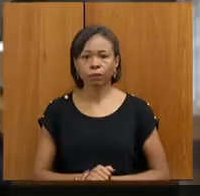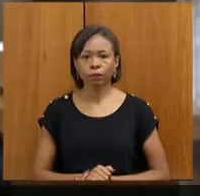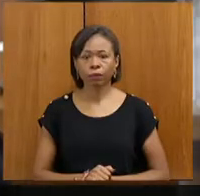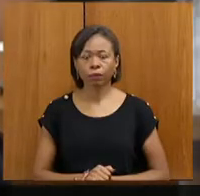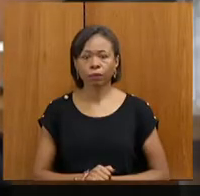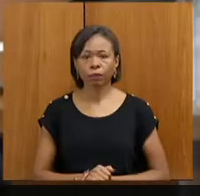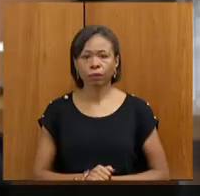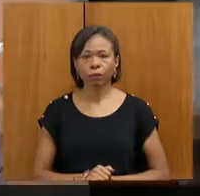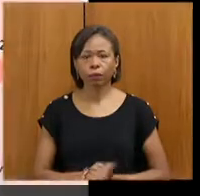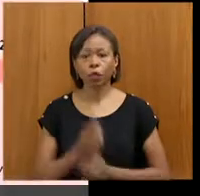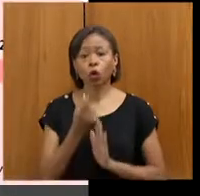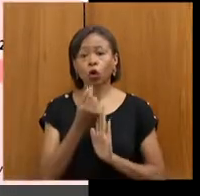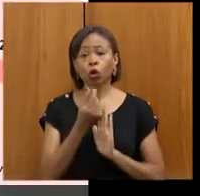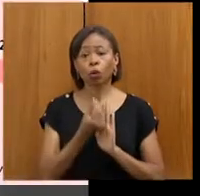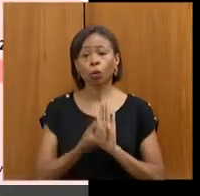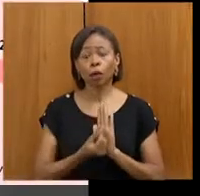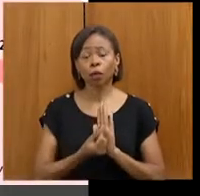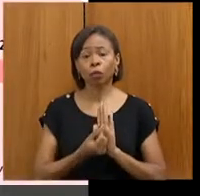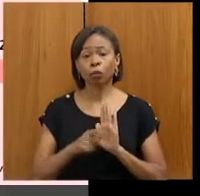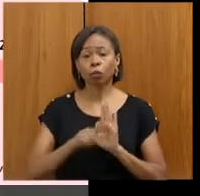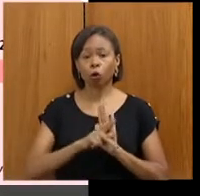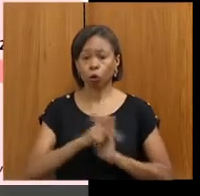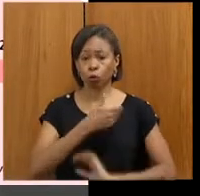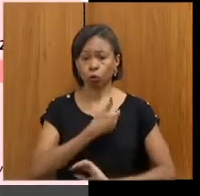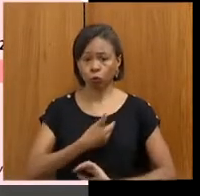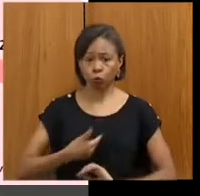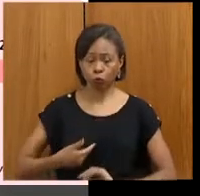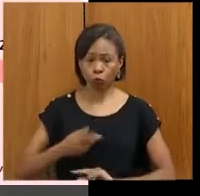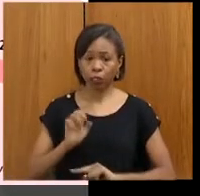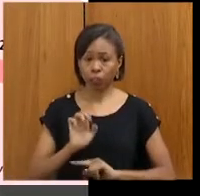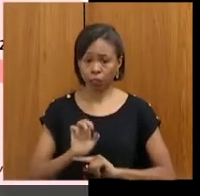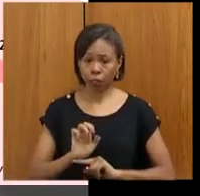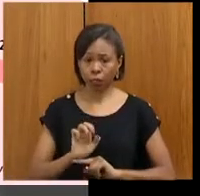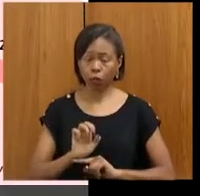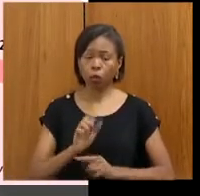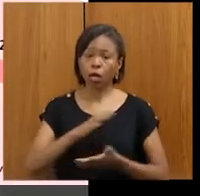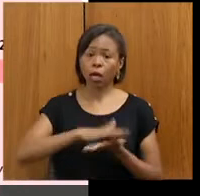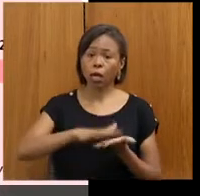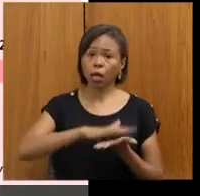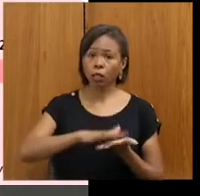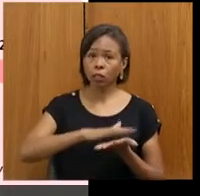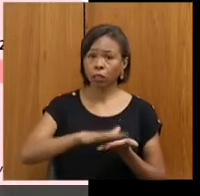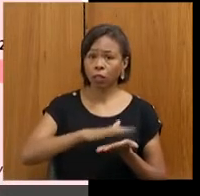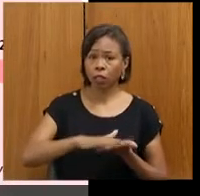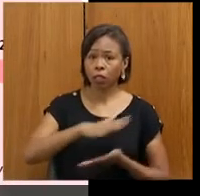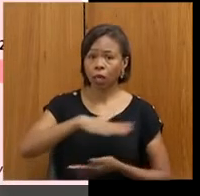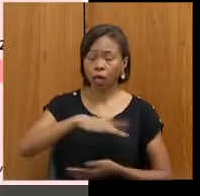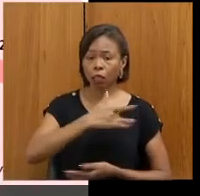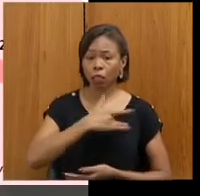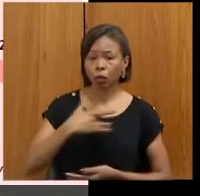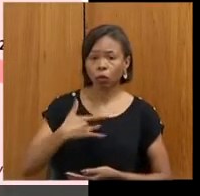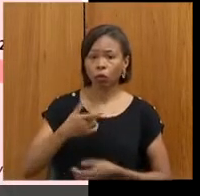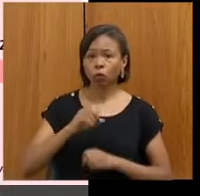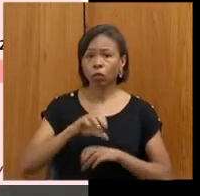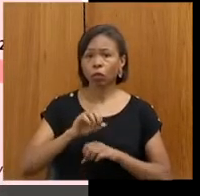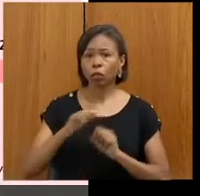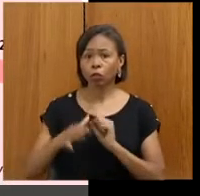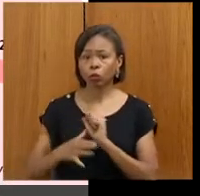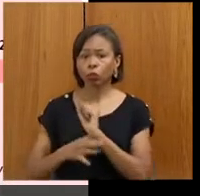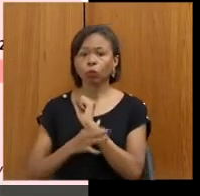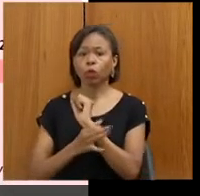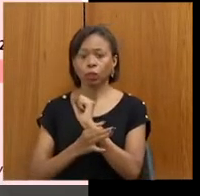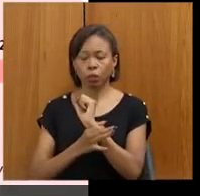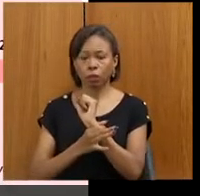execução orçamentária do estado com relação às despesas de custeio e capital nas funções saúde educação e segurança